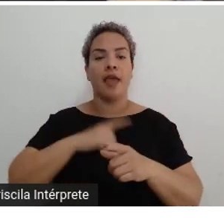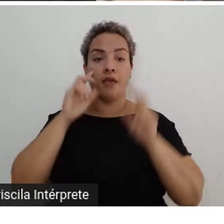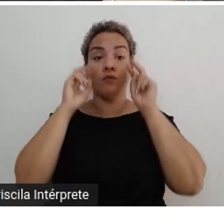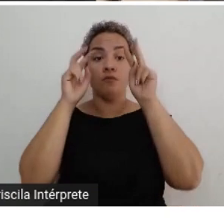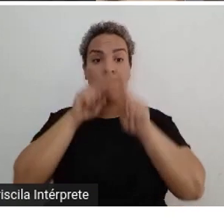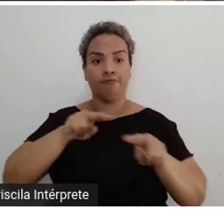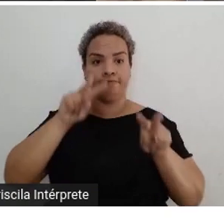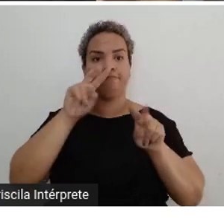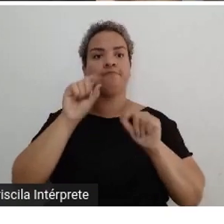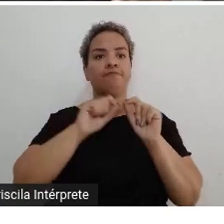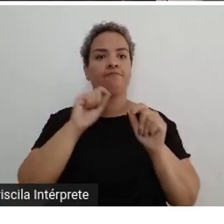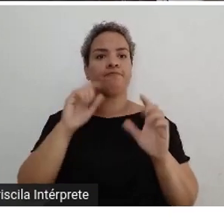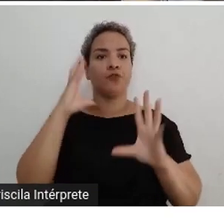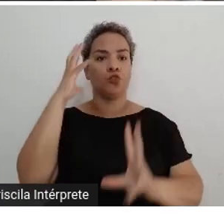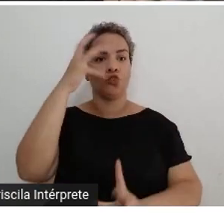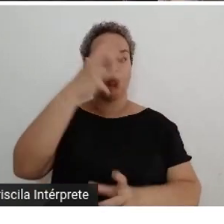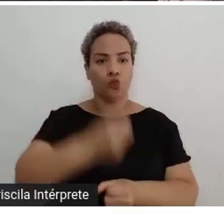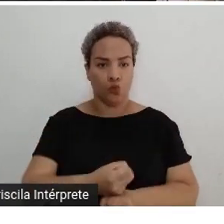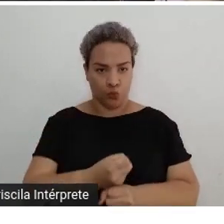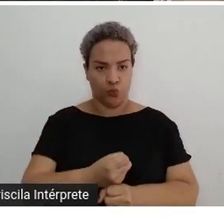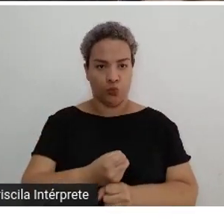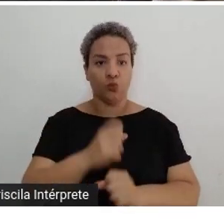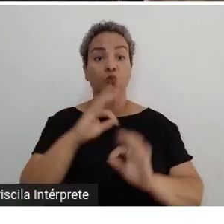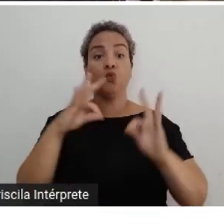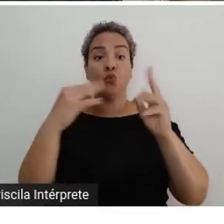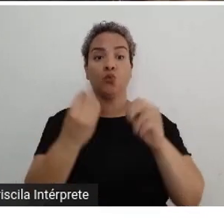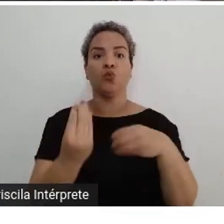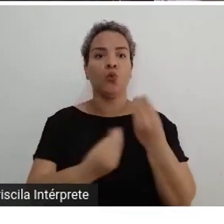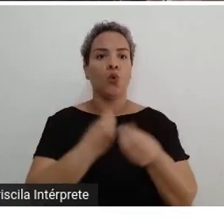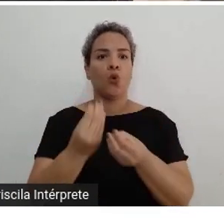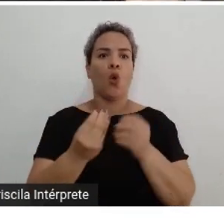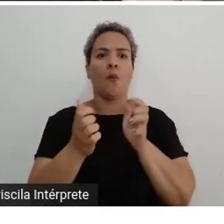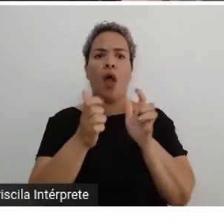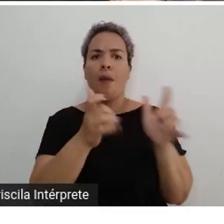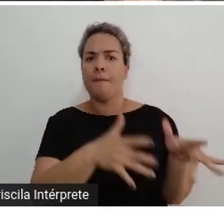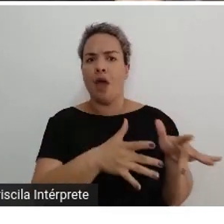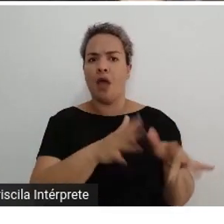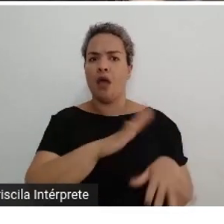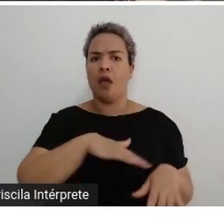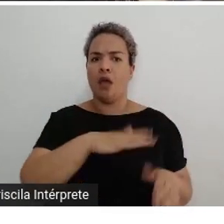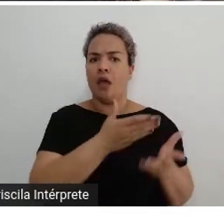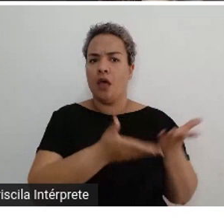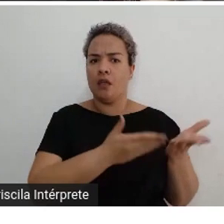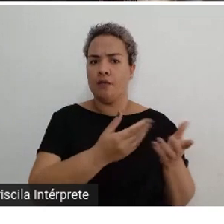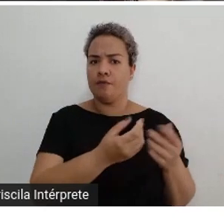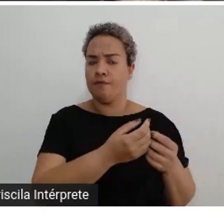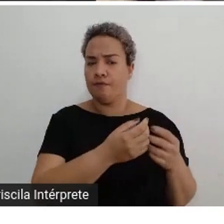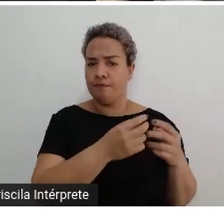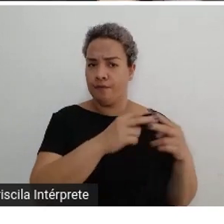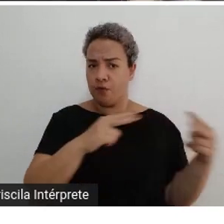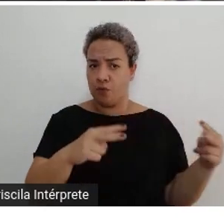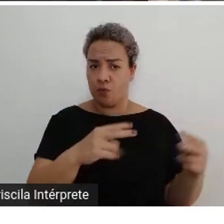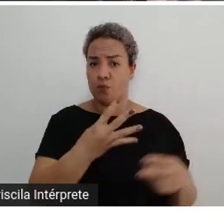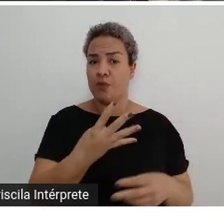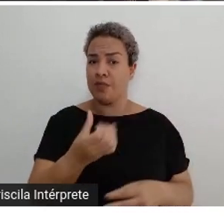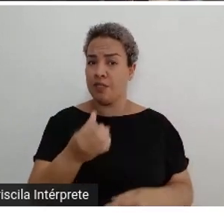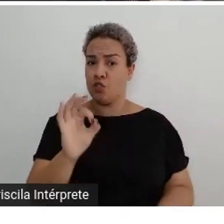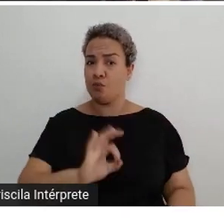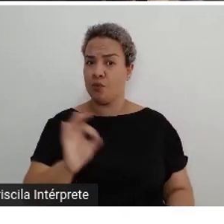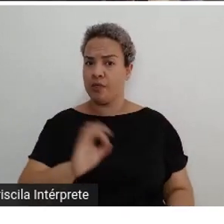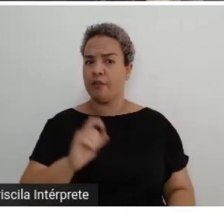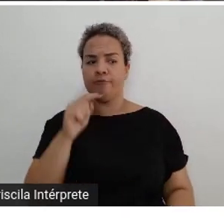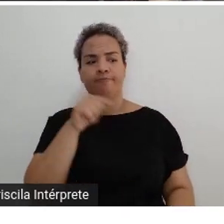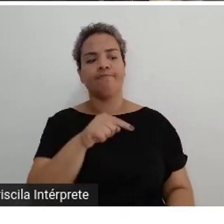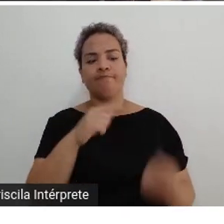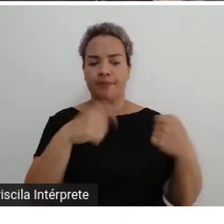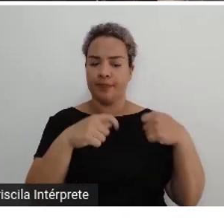visão do total, né, de todo o abandono do meu assistente virtual, 46% está nesse ponto. Opa, eu preciso